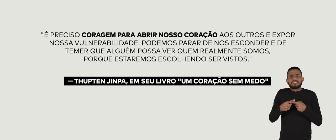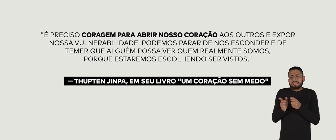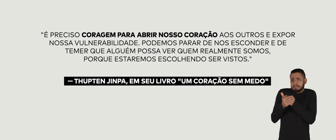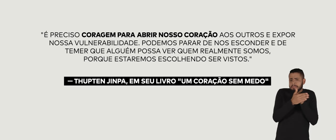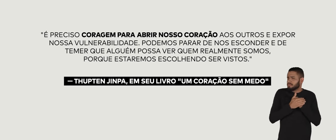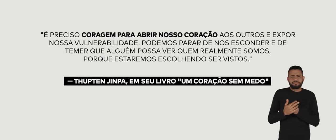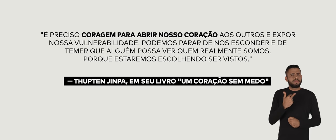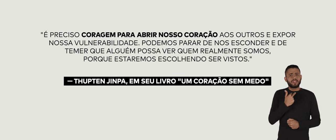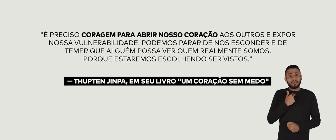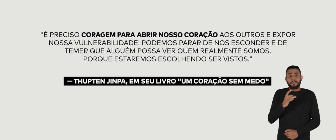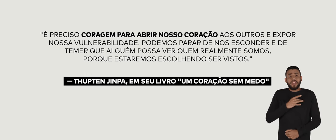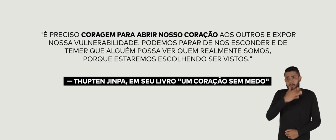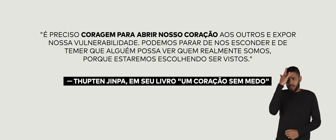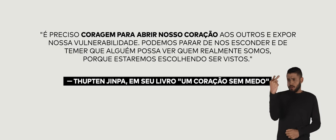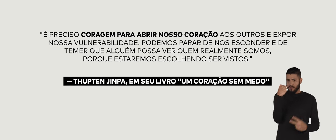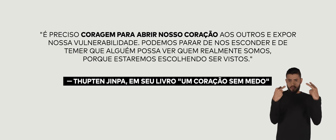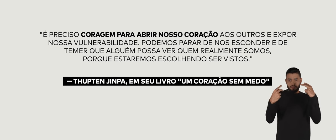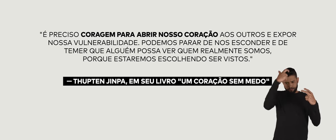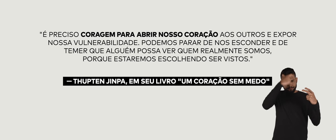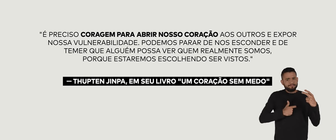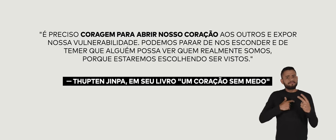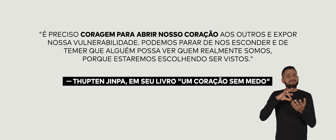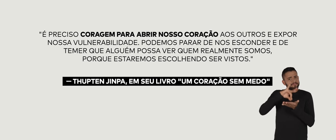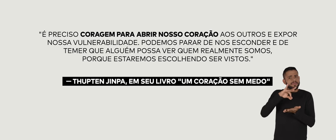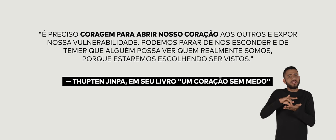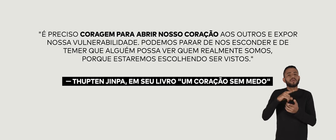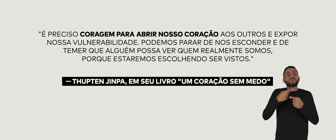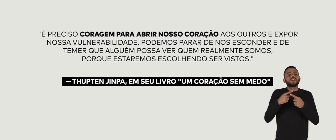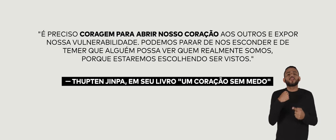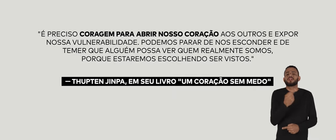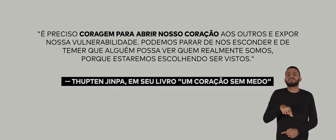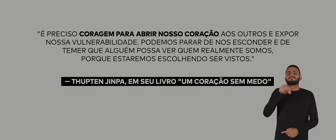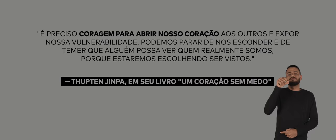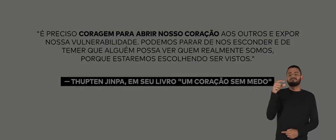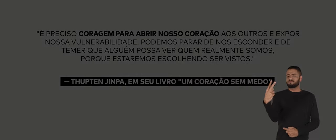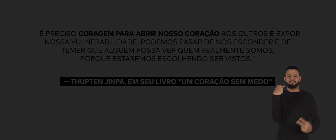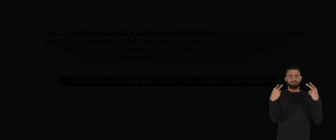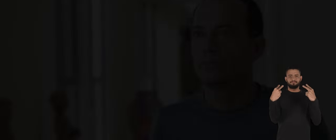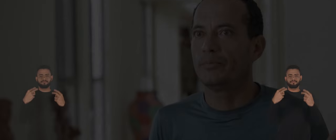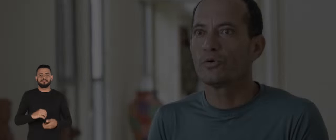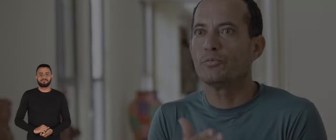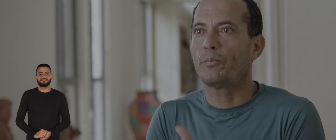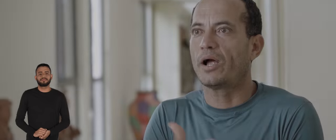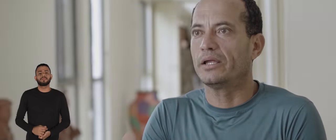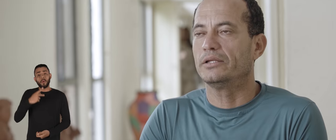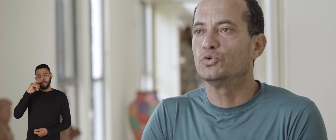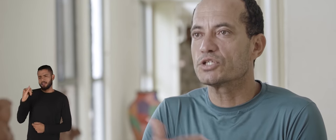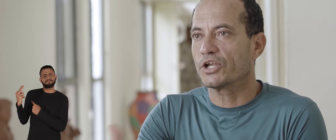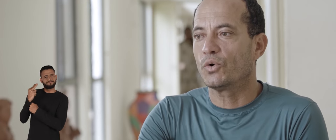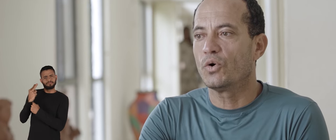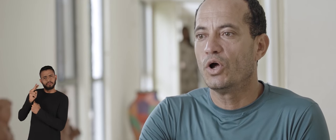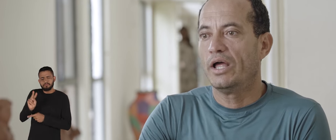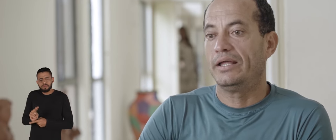somos, porque estaremos escolhendo serviços. Tu tem jimpa em seu livro Um Coração Sem Medo, Homem Calvo de Cabelos Curtos. Pelo que o meu pai